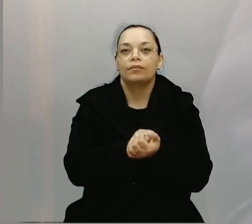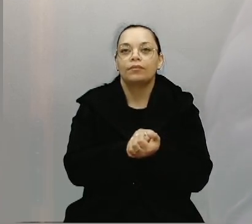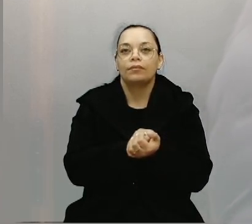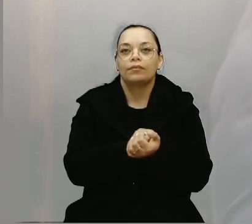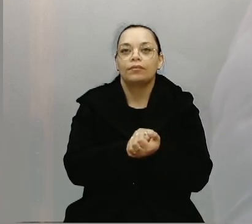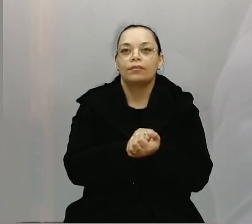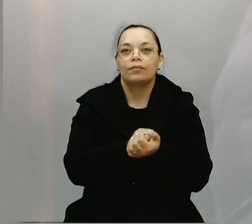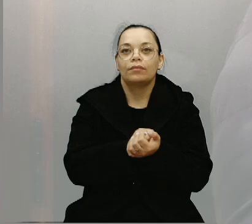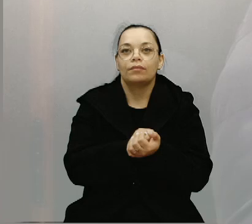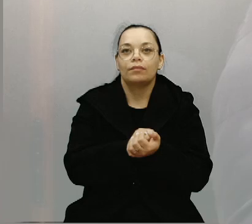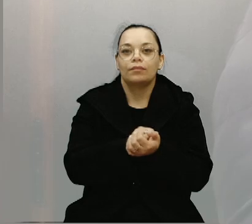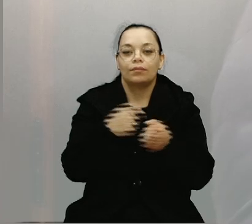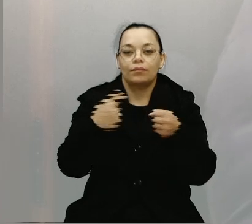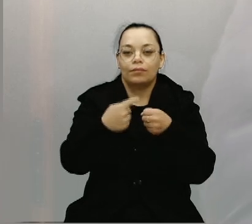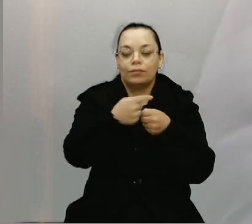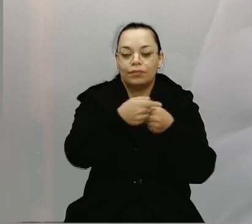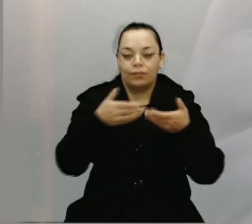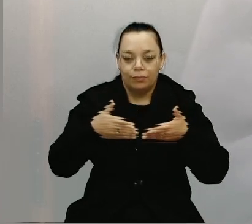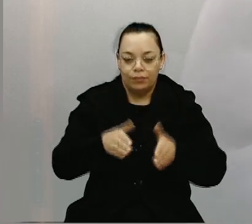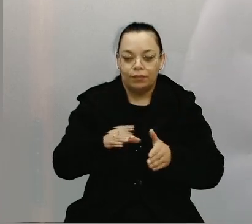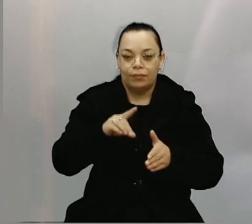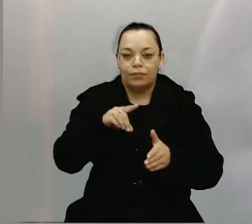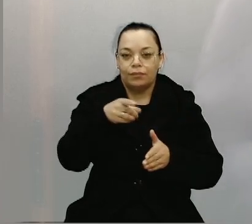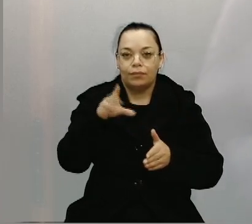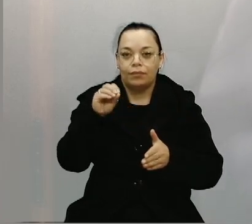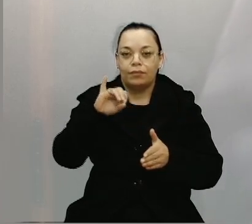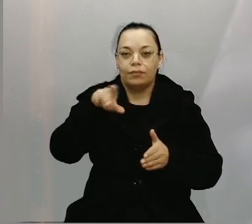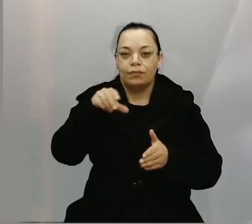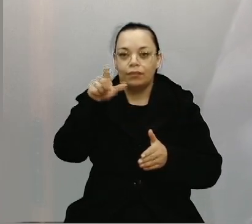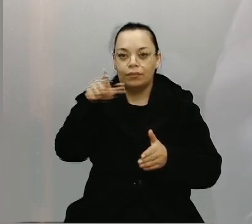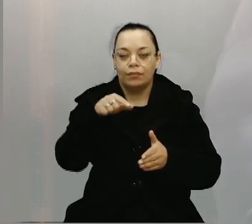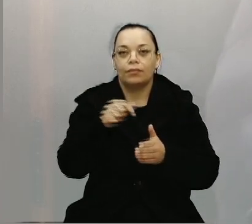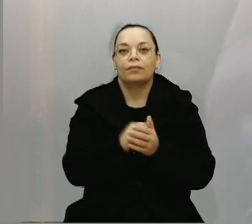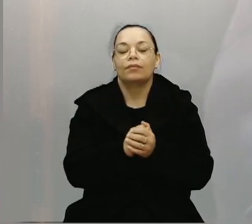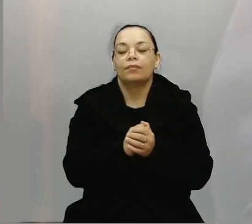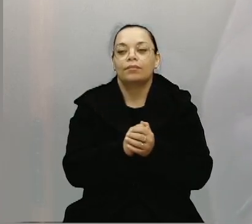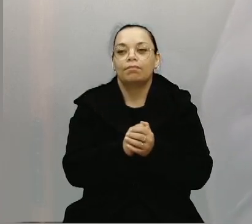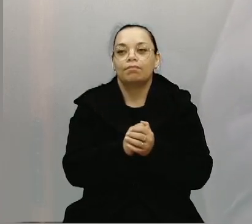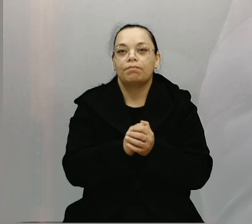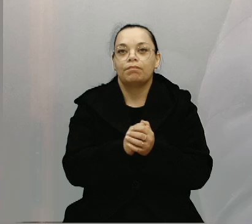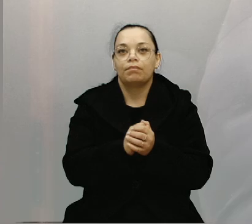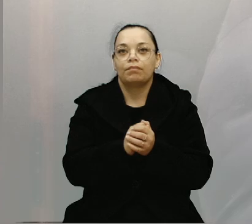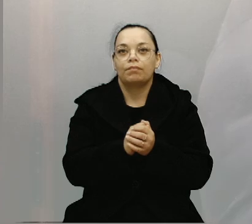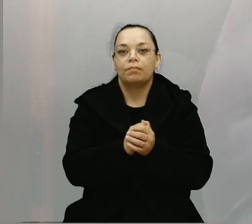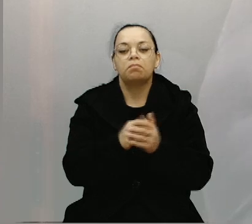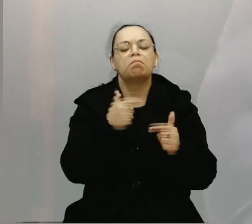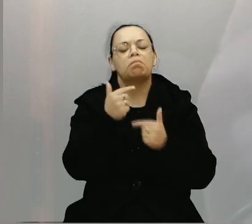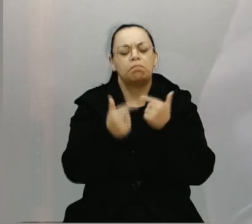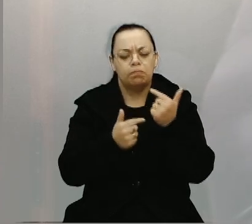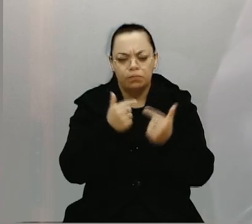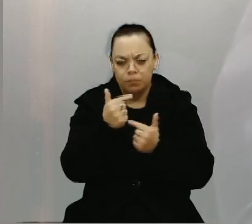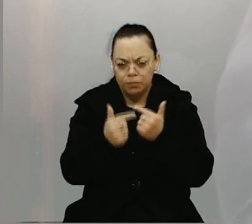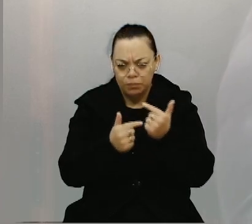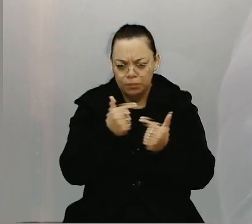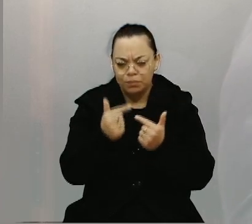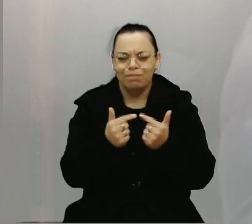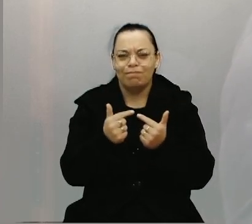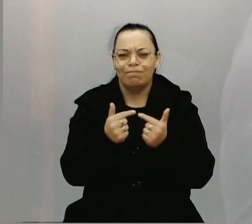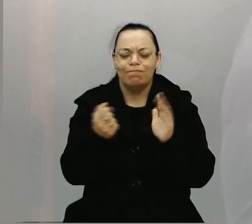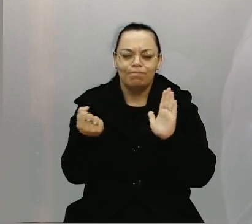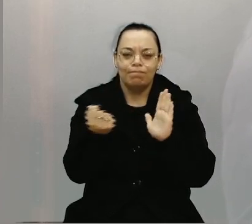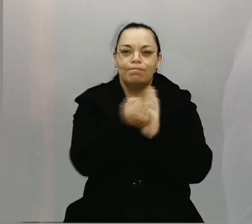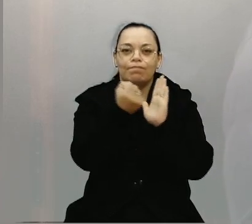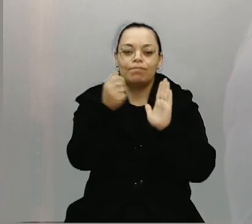São José do Ouro, da sua terra, vereador D'Ambros. Então, é um cara muito trabalhador que deixou marca aqui